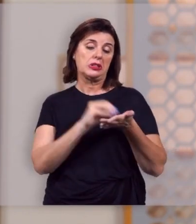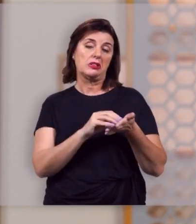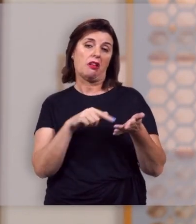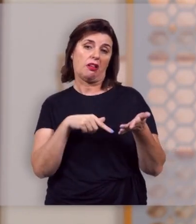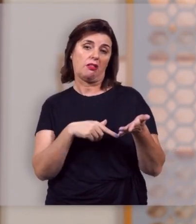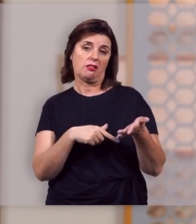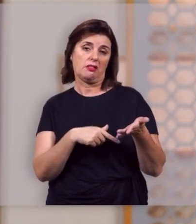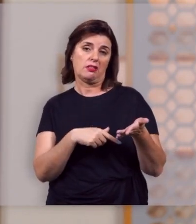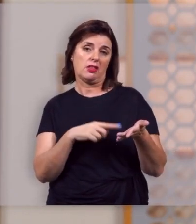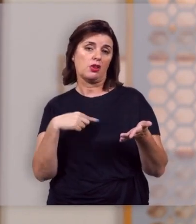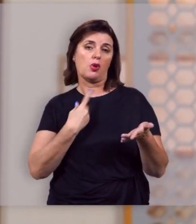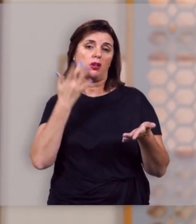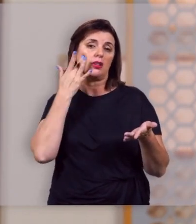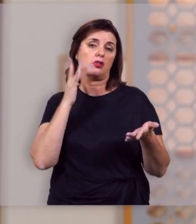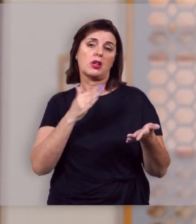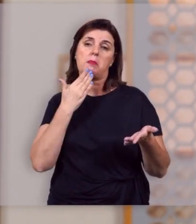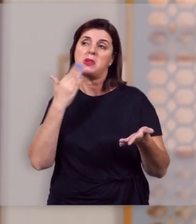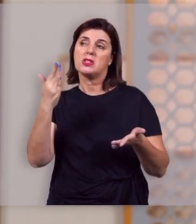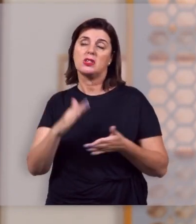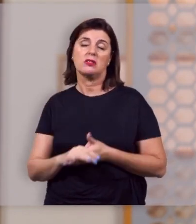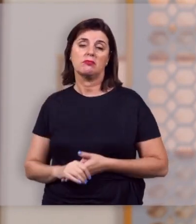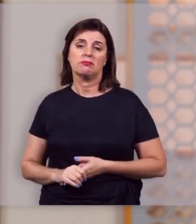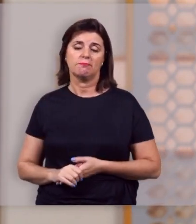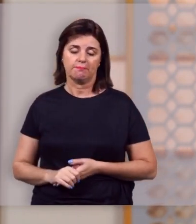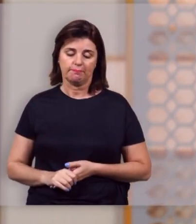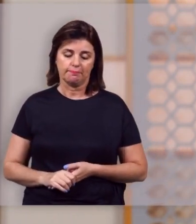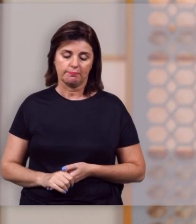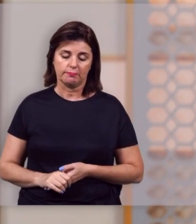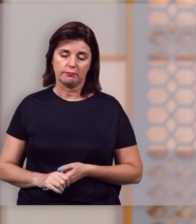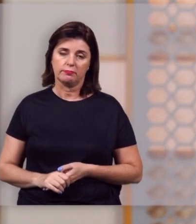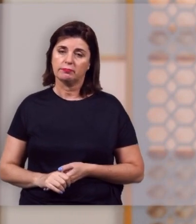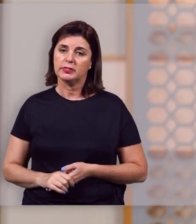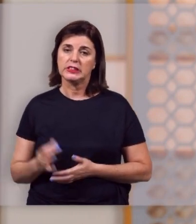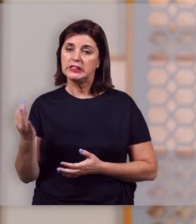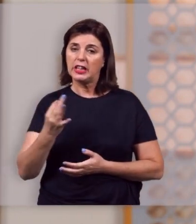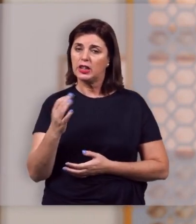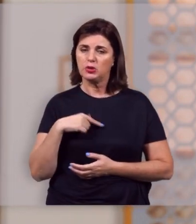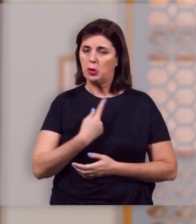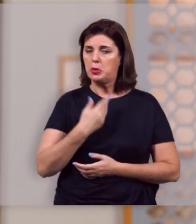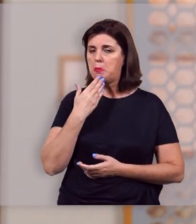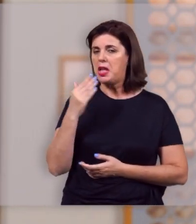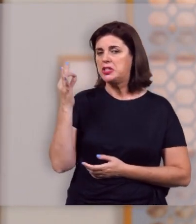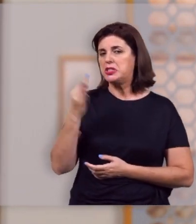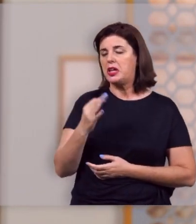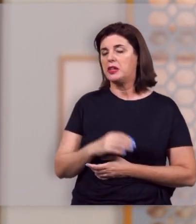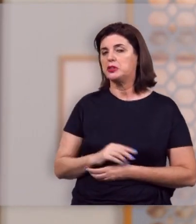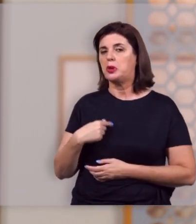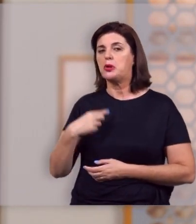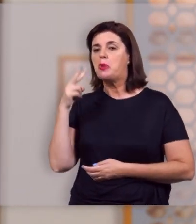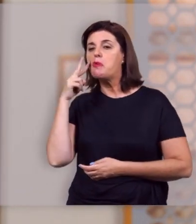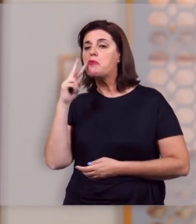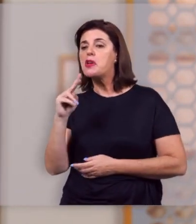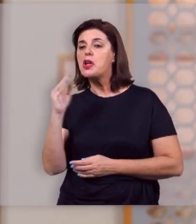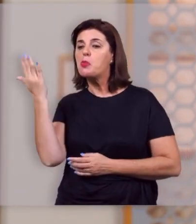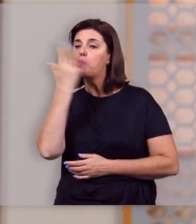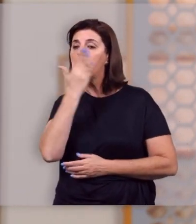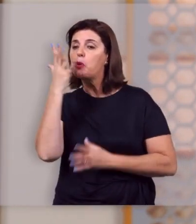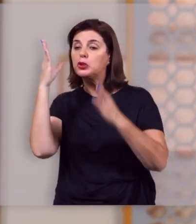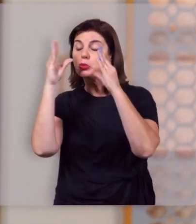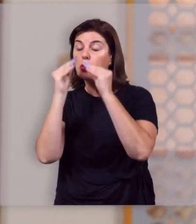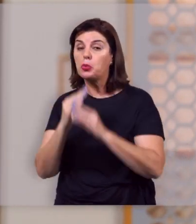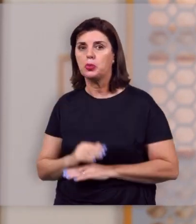na Bíblia assim. Nós não sabemos pedir como convém. Nós não enxergamos no